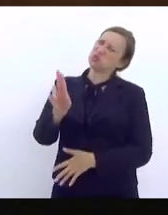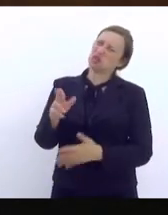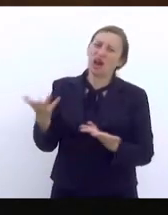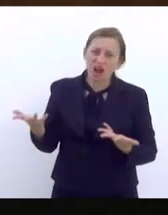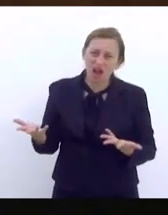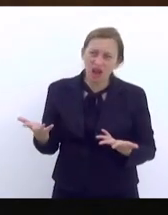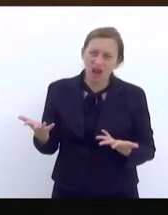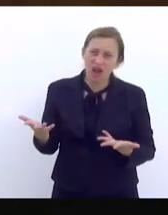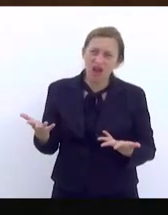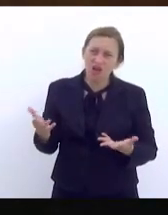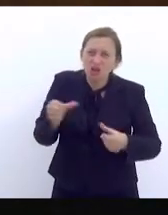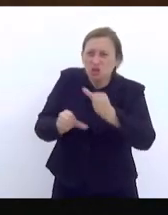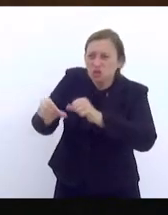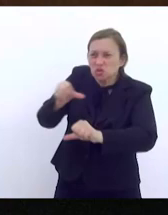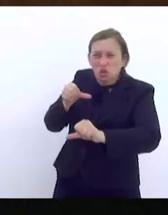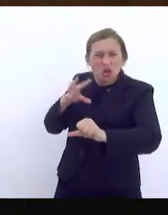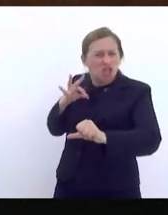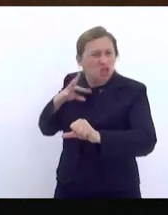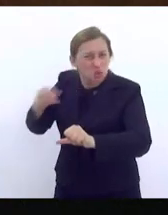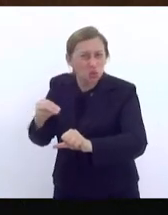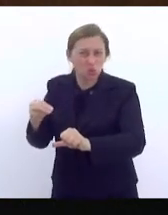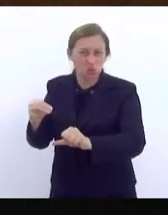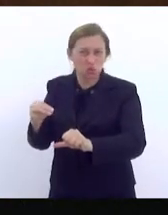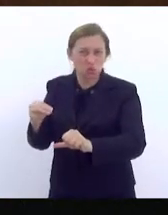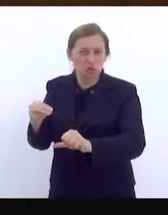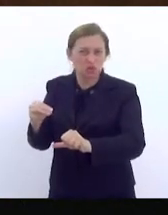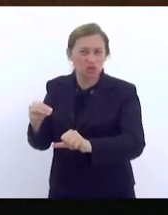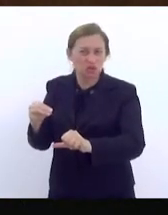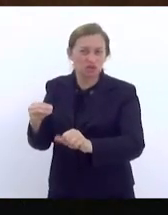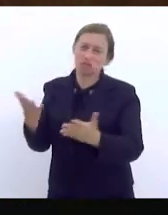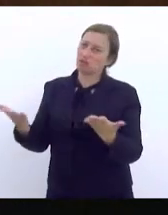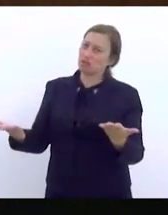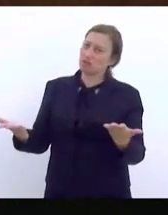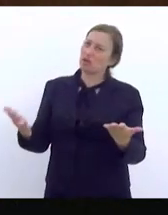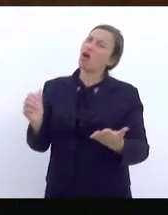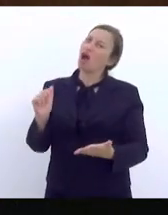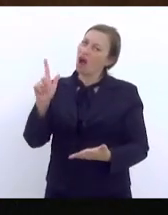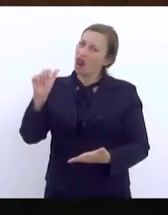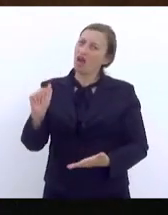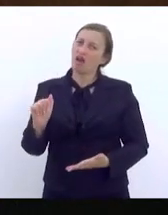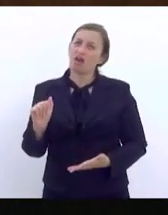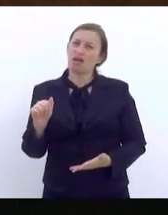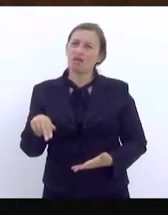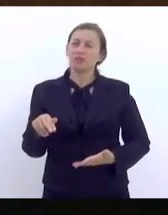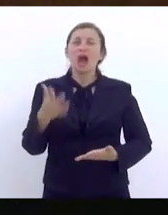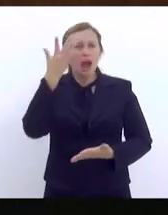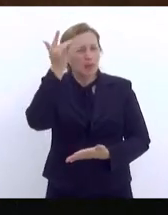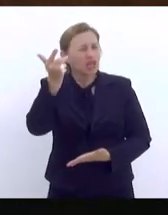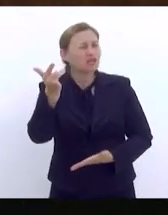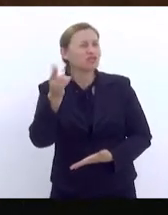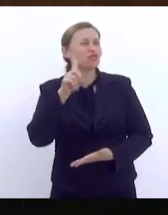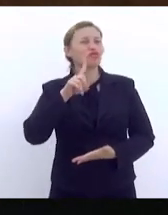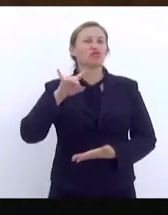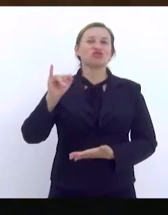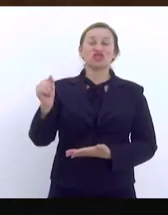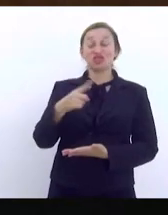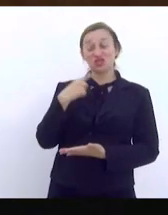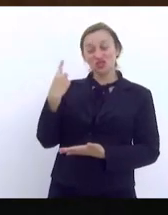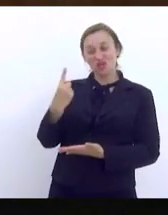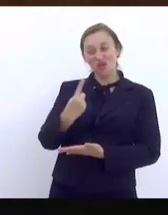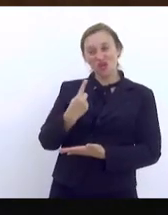inversão de valores Presidente inversão de valores então Alan amanhã é o dia de nós